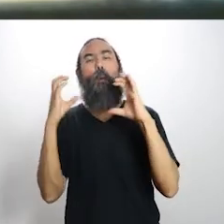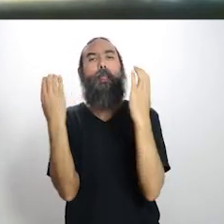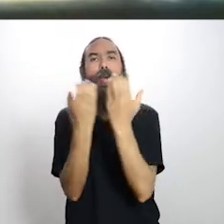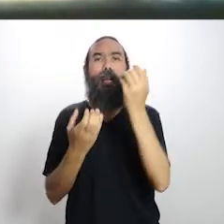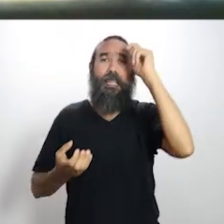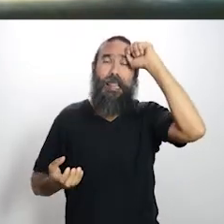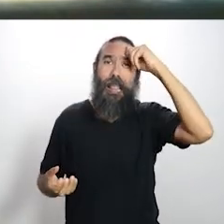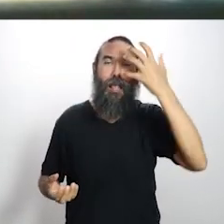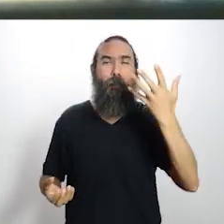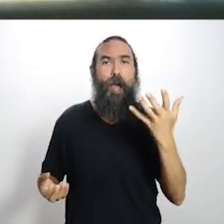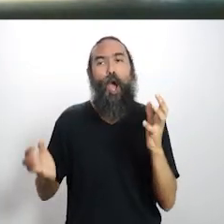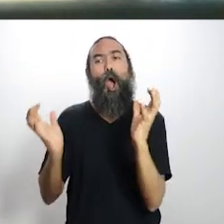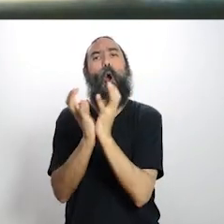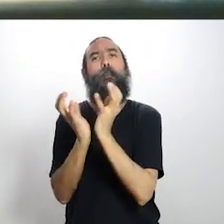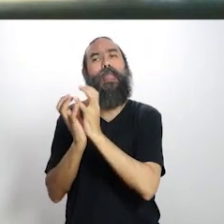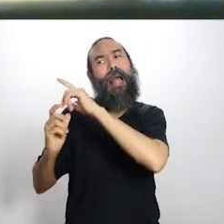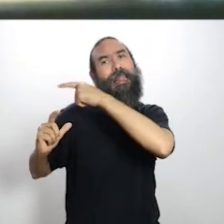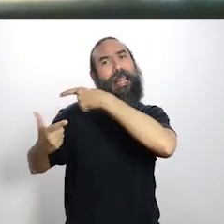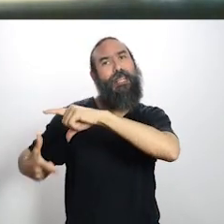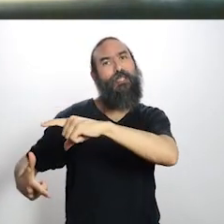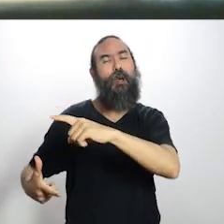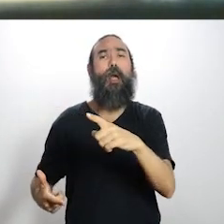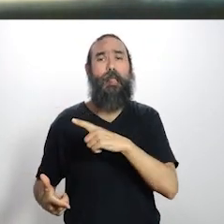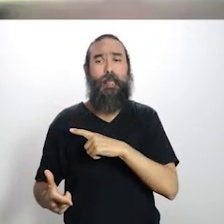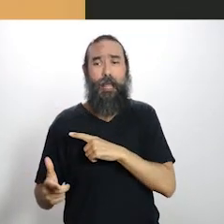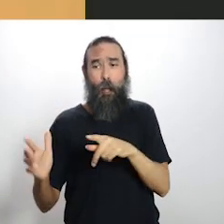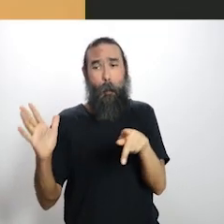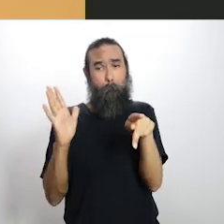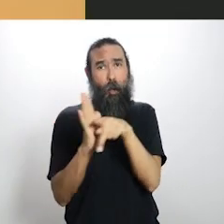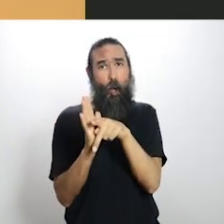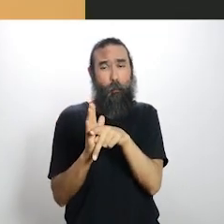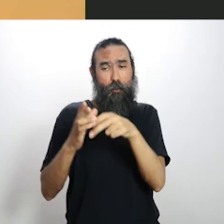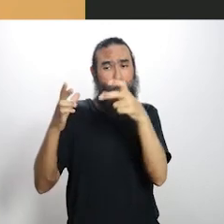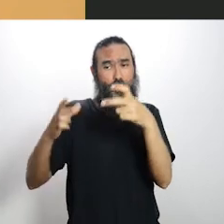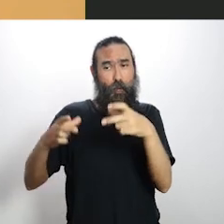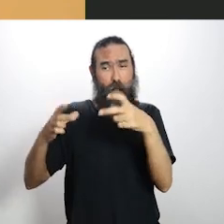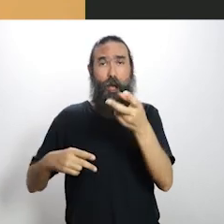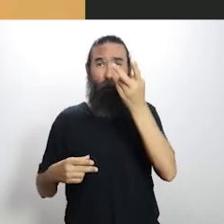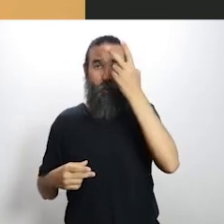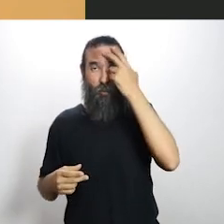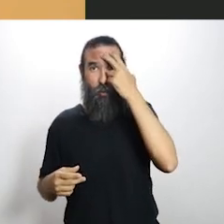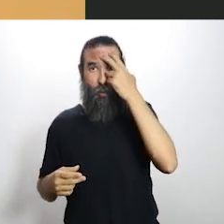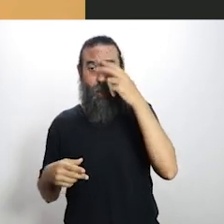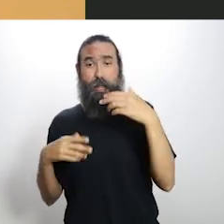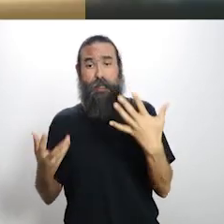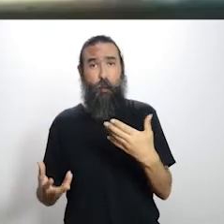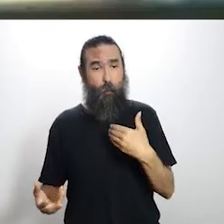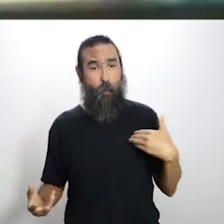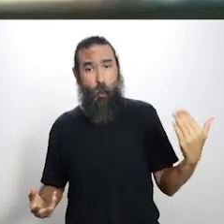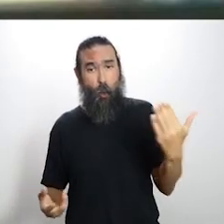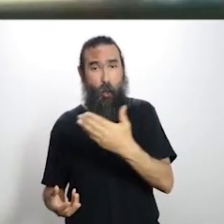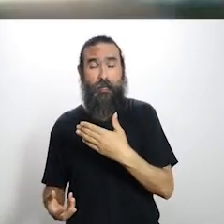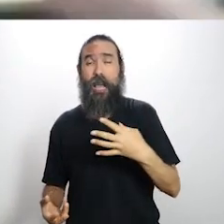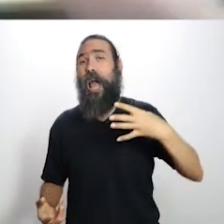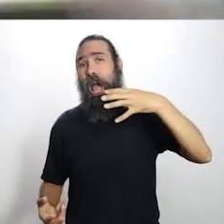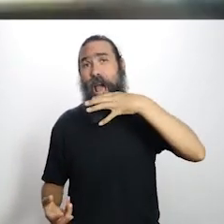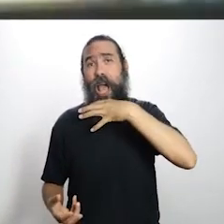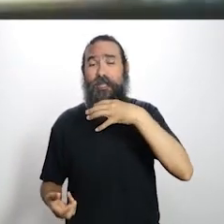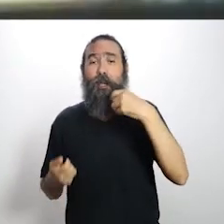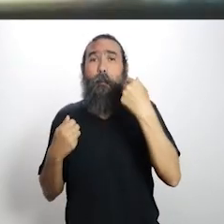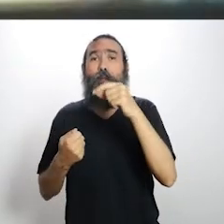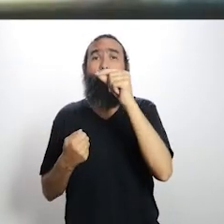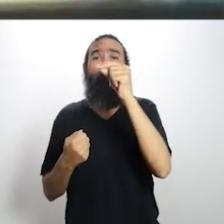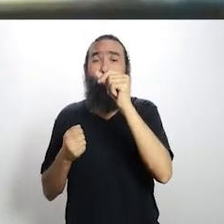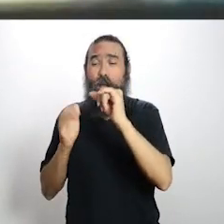criado um edital específico ou um mecanismo específico para esse grupo identitário possibilitando mecanismos a partir do